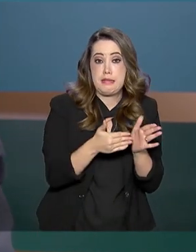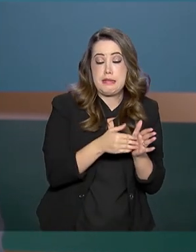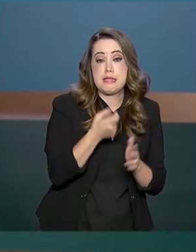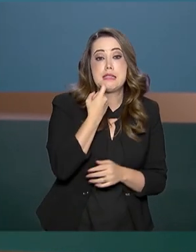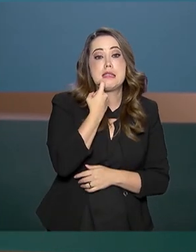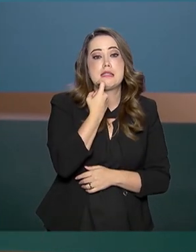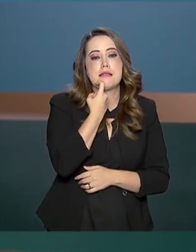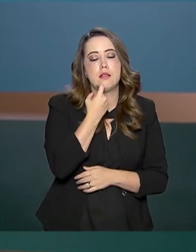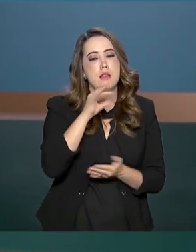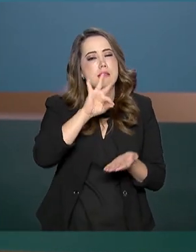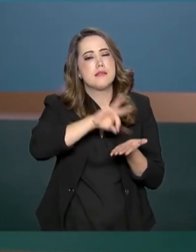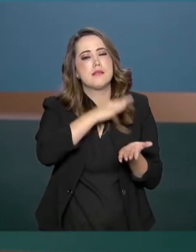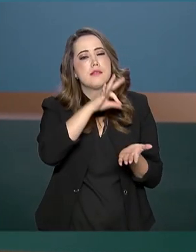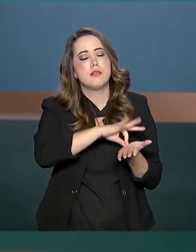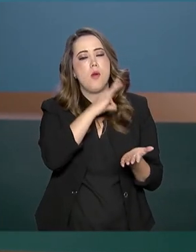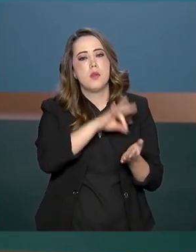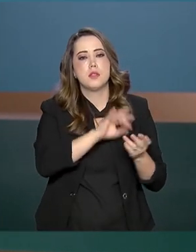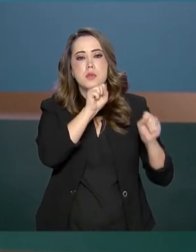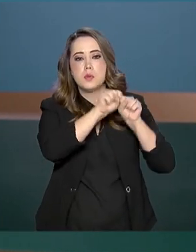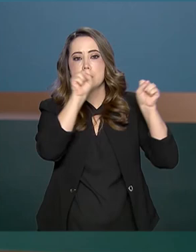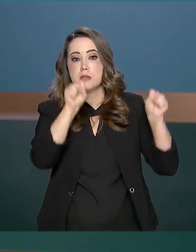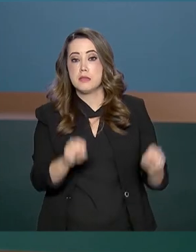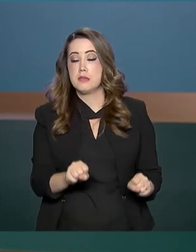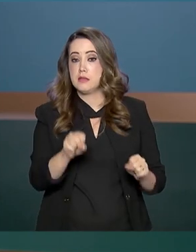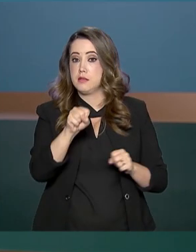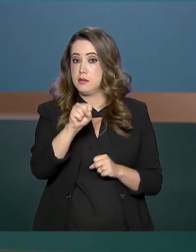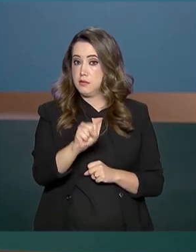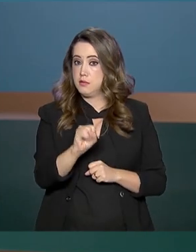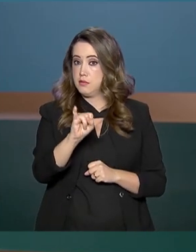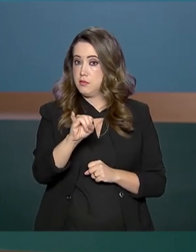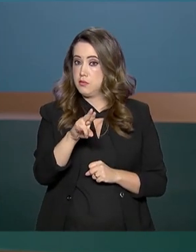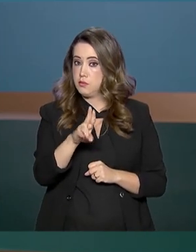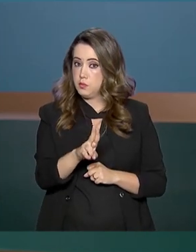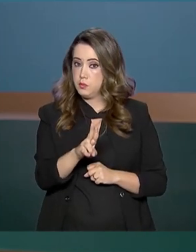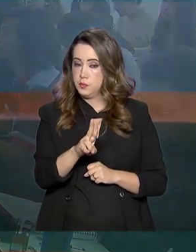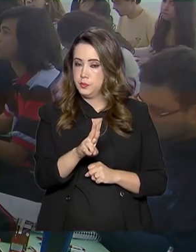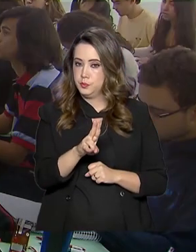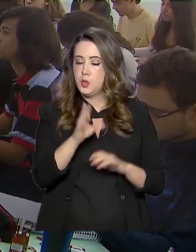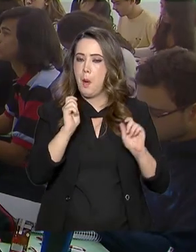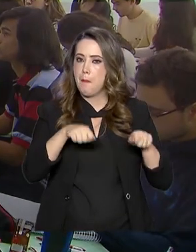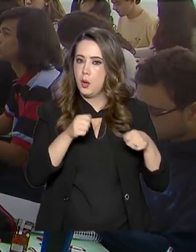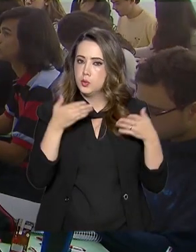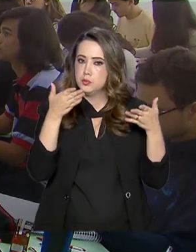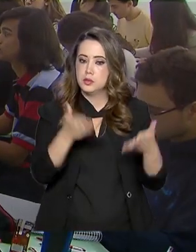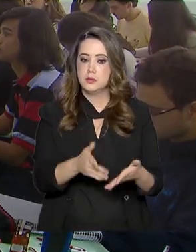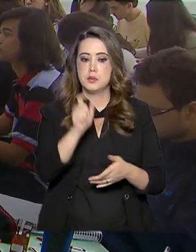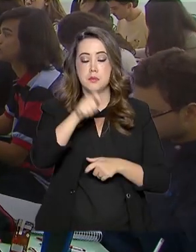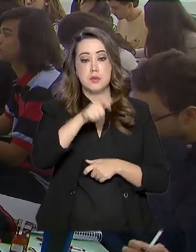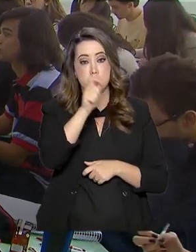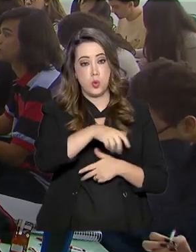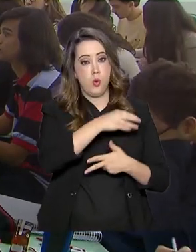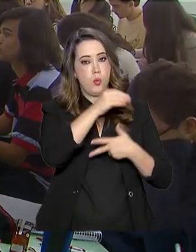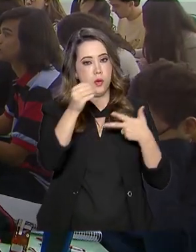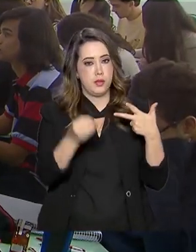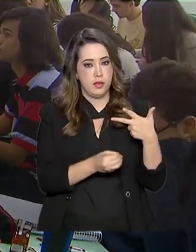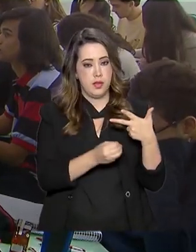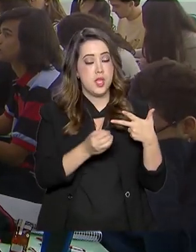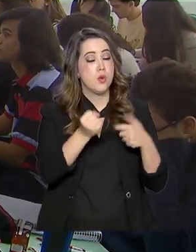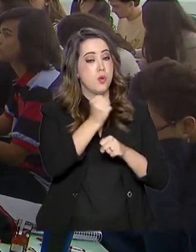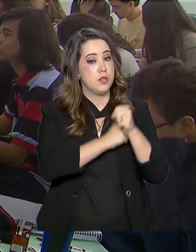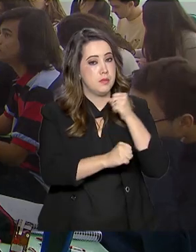sexta feira as inscrições para o sistema de seleção unificada sisu pode concorrer quem fez o enem no ano passado